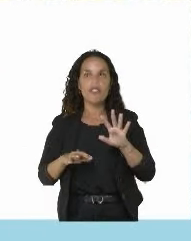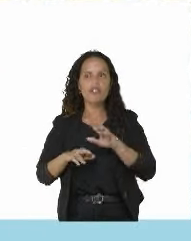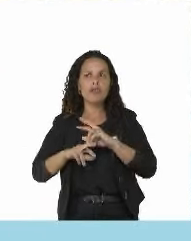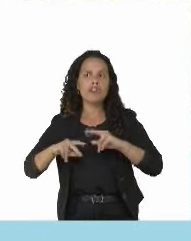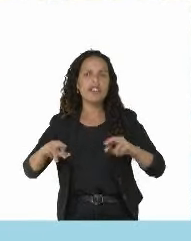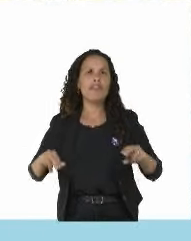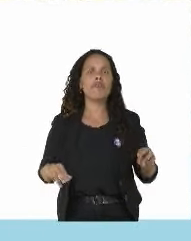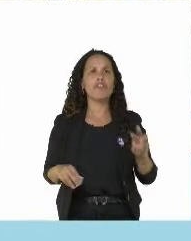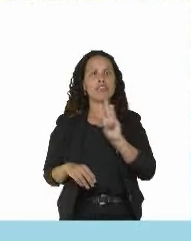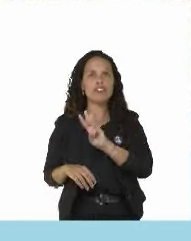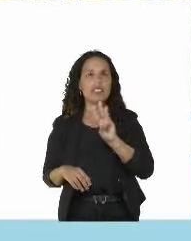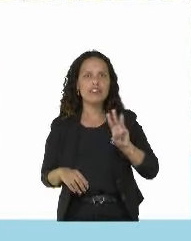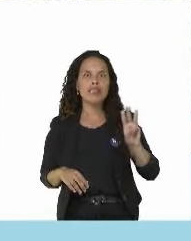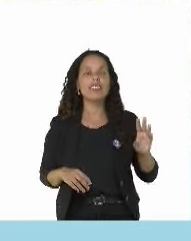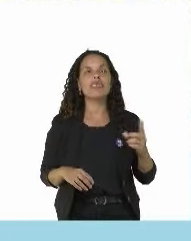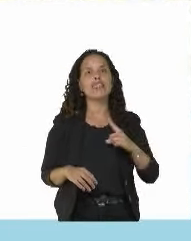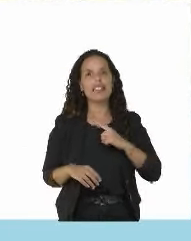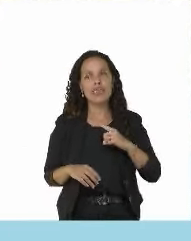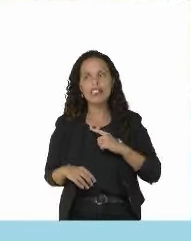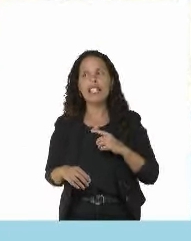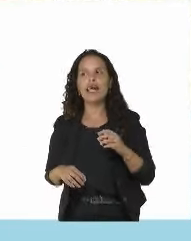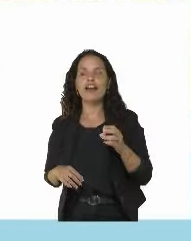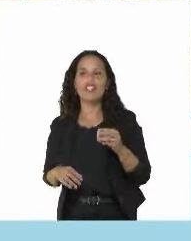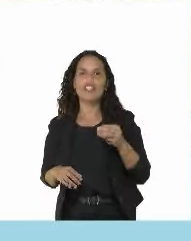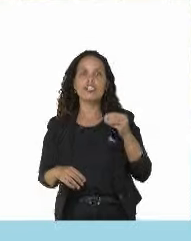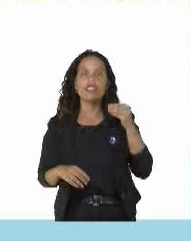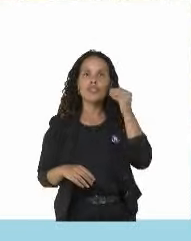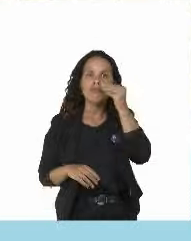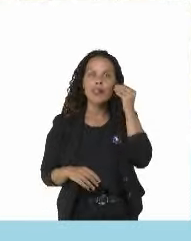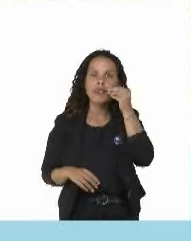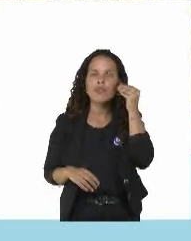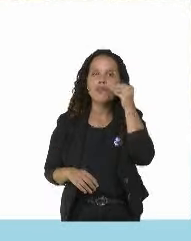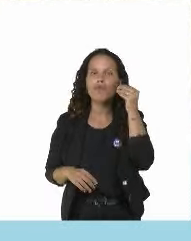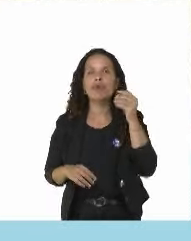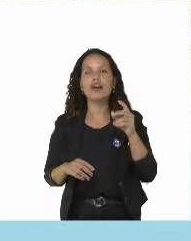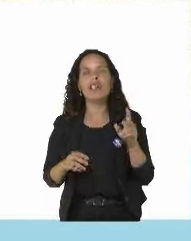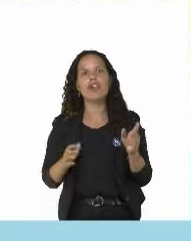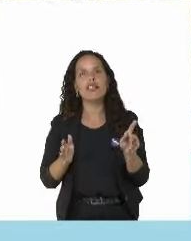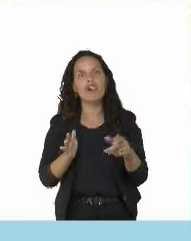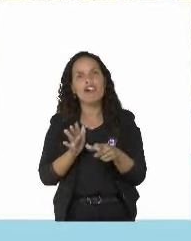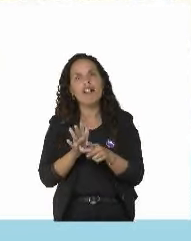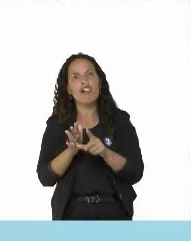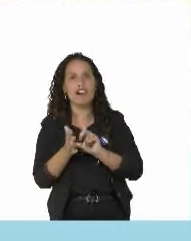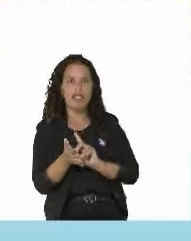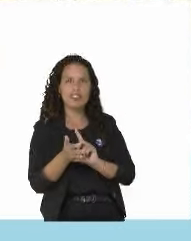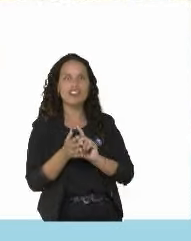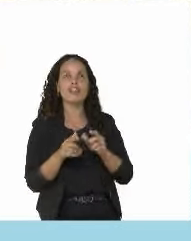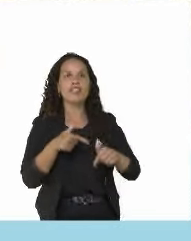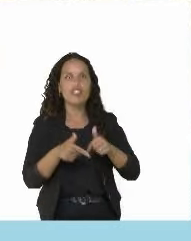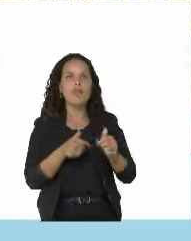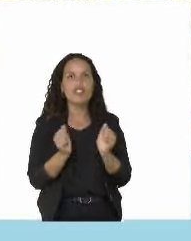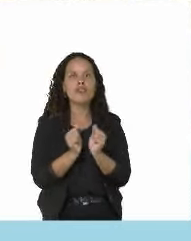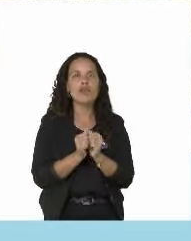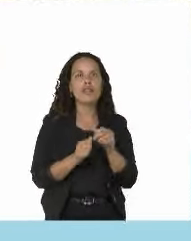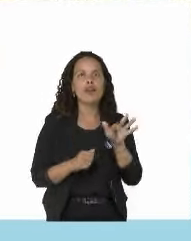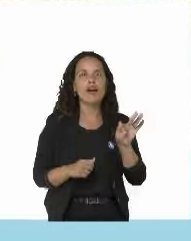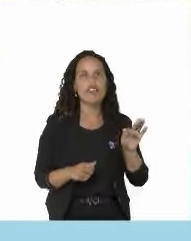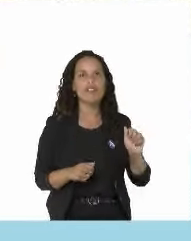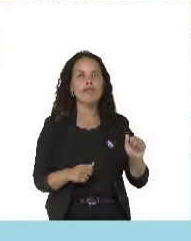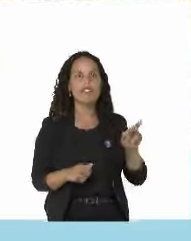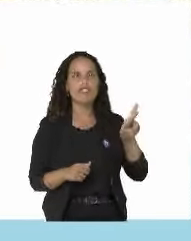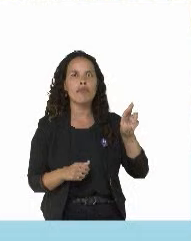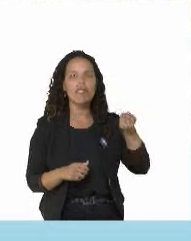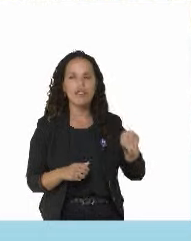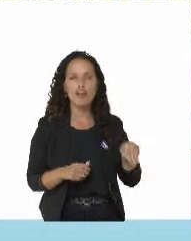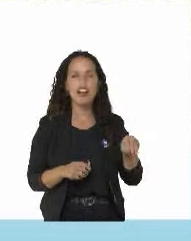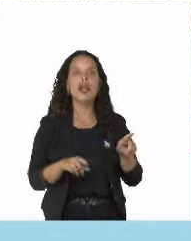na Experimenta. Inclusive, eu saí na Experimenta antes até de fazer o meu trabalho com a Farm, né? É, também saí na Isto